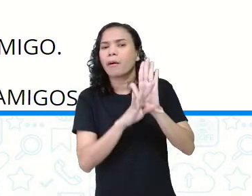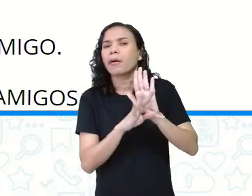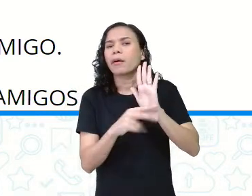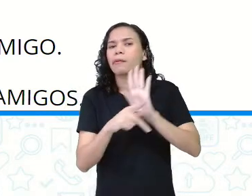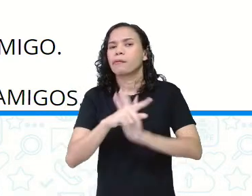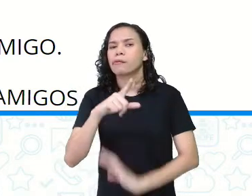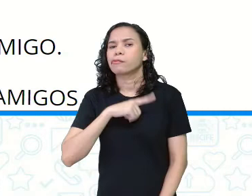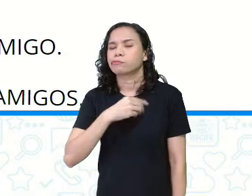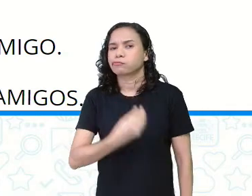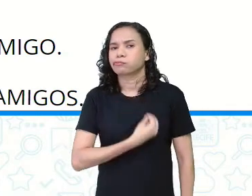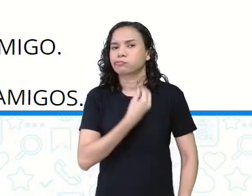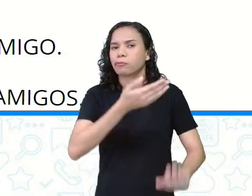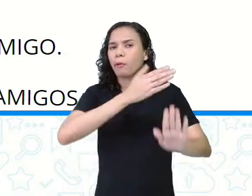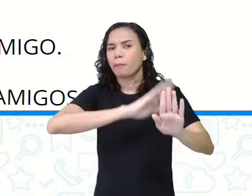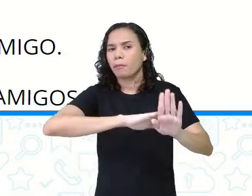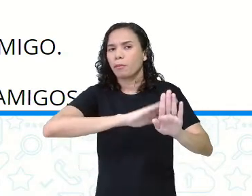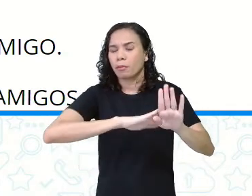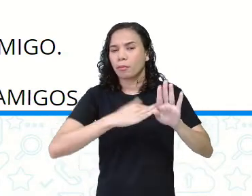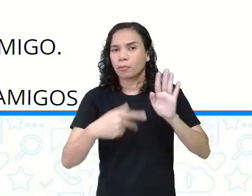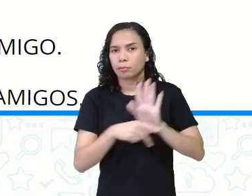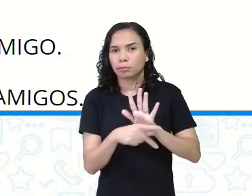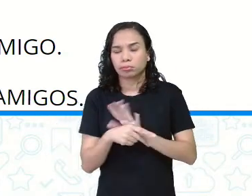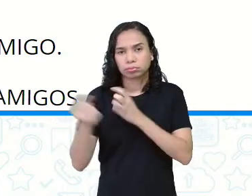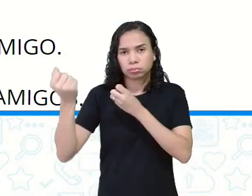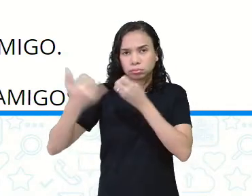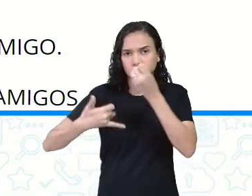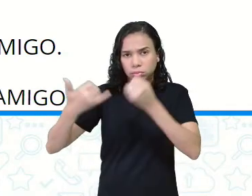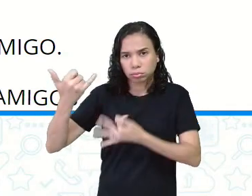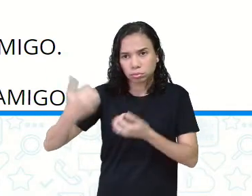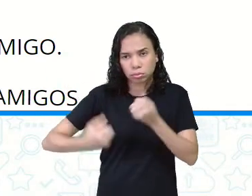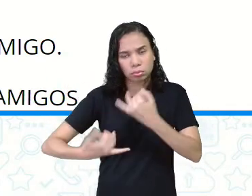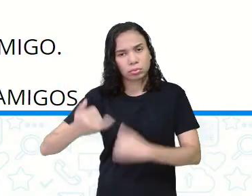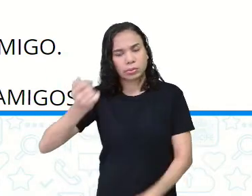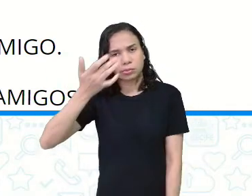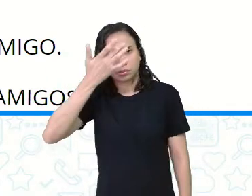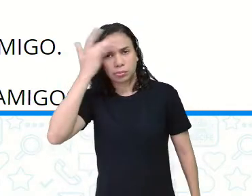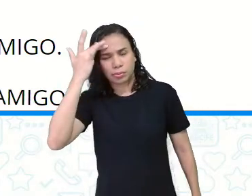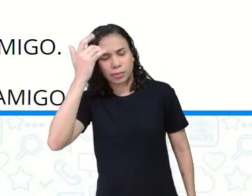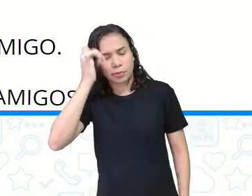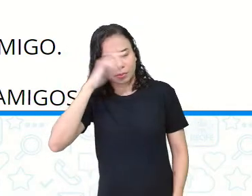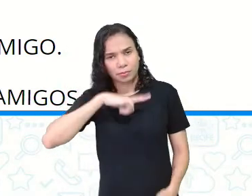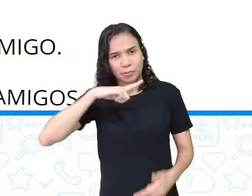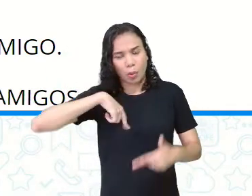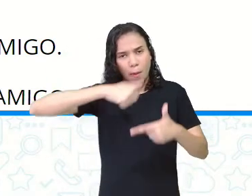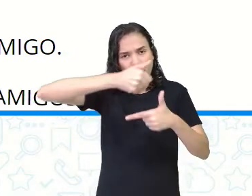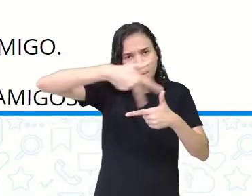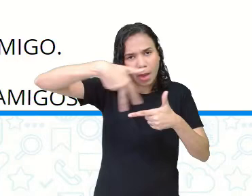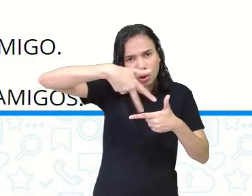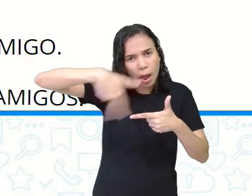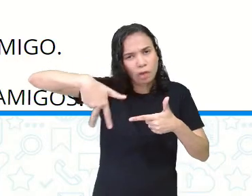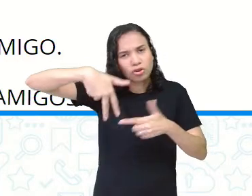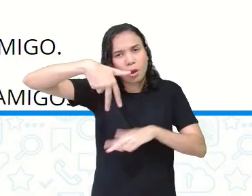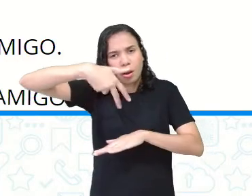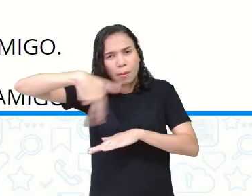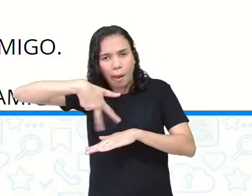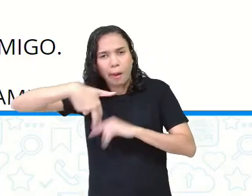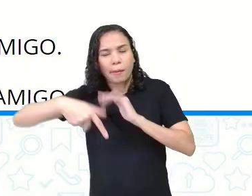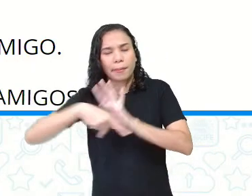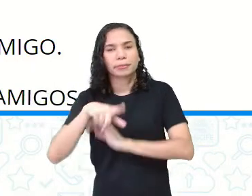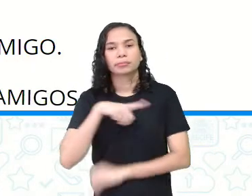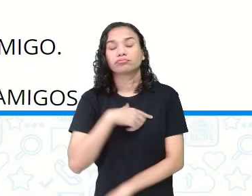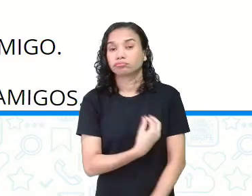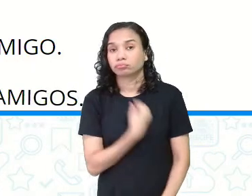que tem por trás aí dessa fala aí dos personagens, tá? Que estão aí nos balões de fala, tá?